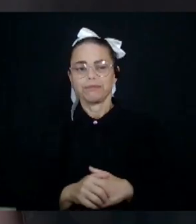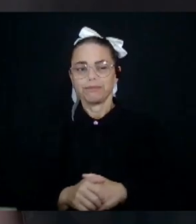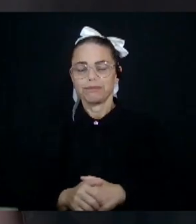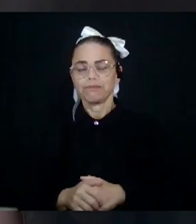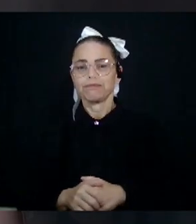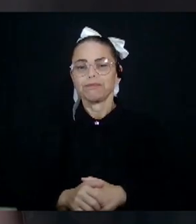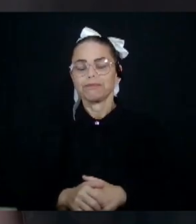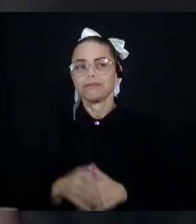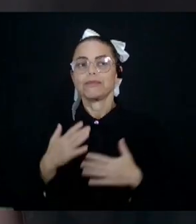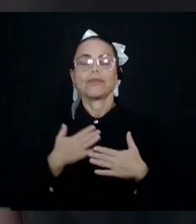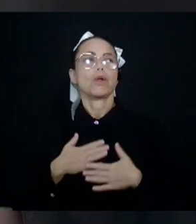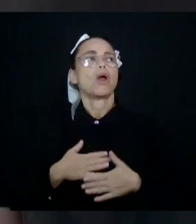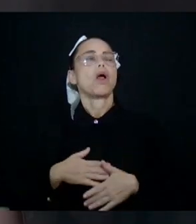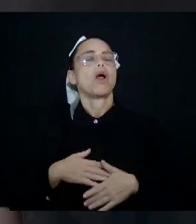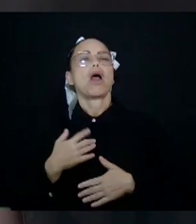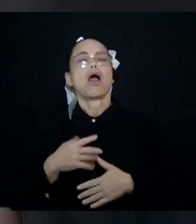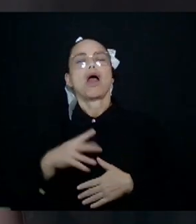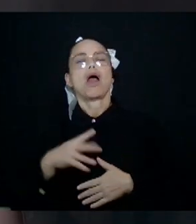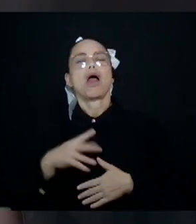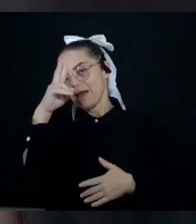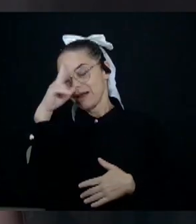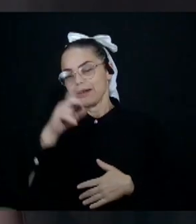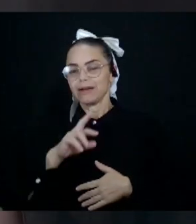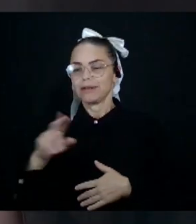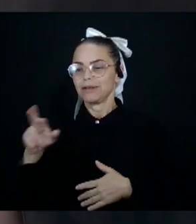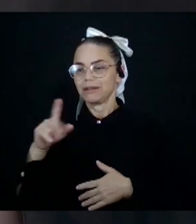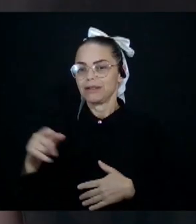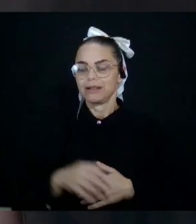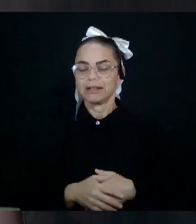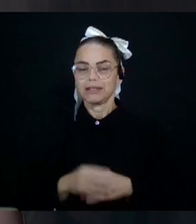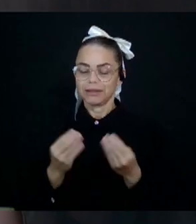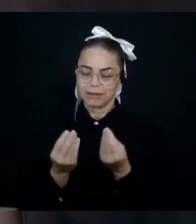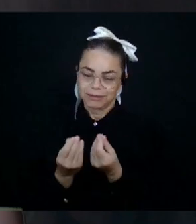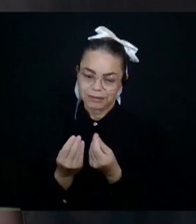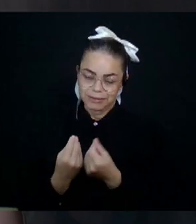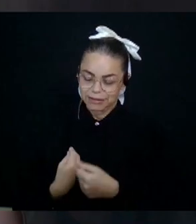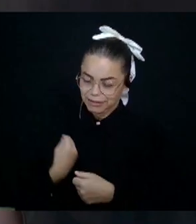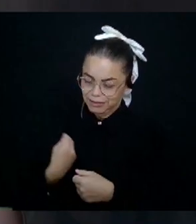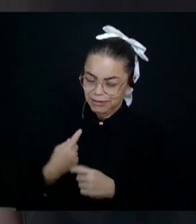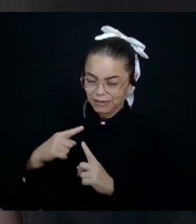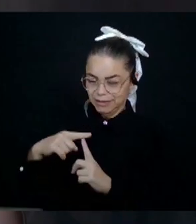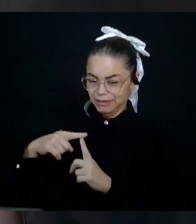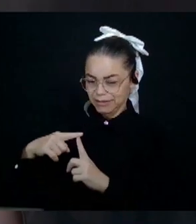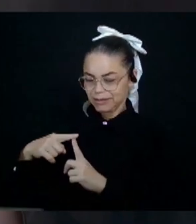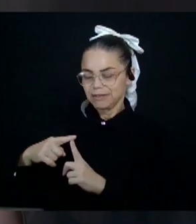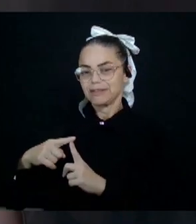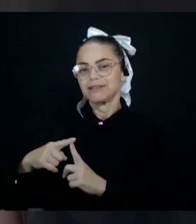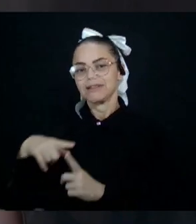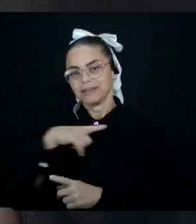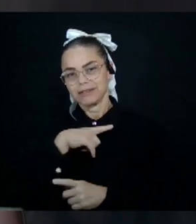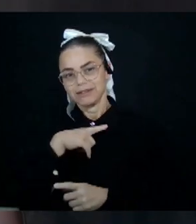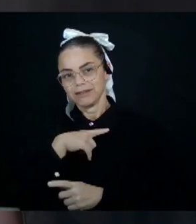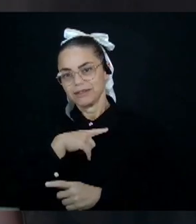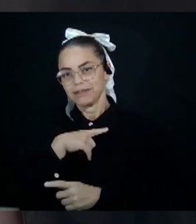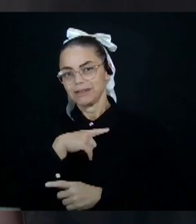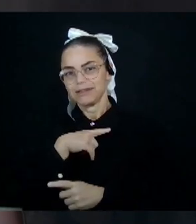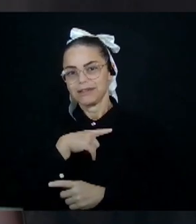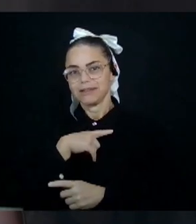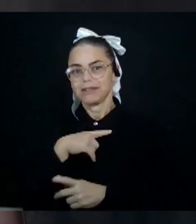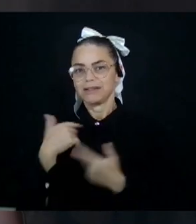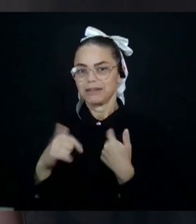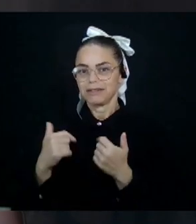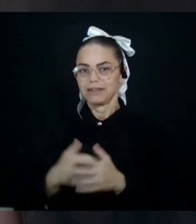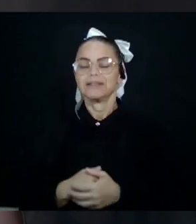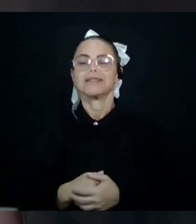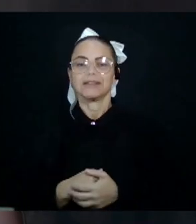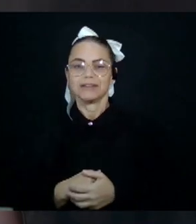fica muito marcada a diferença da qualidade de vida, do tipo de vida que a gente tem em uma rotina de trabalho e uma rotina de